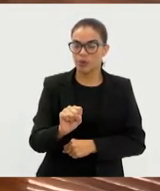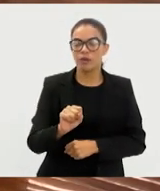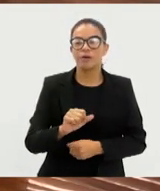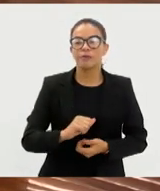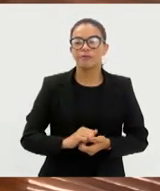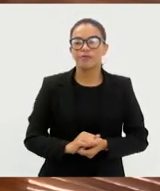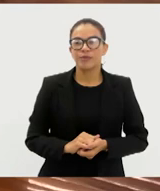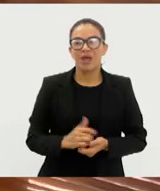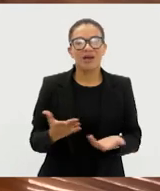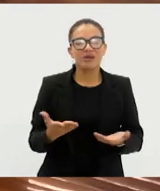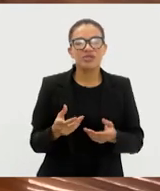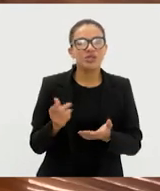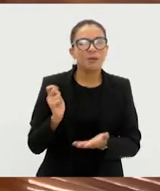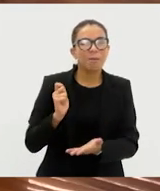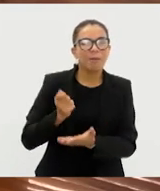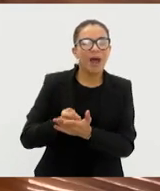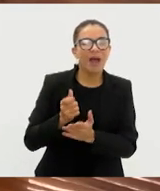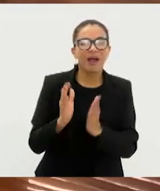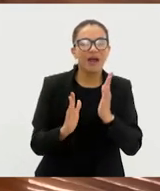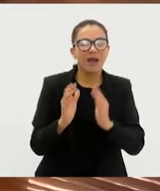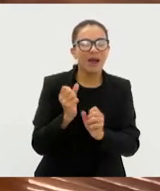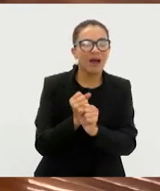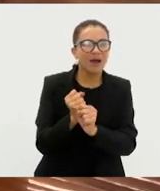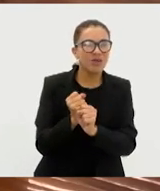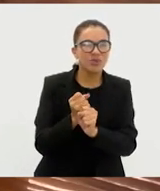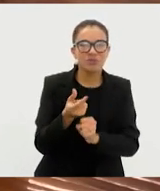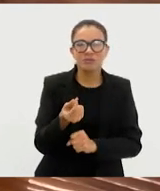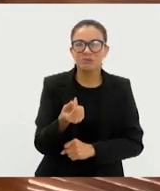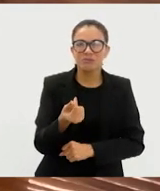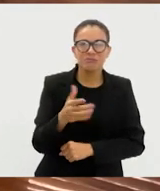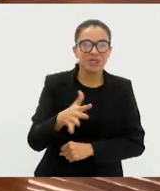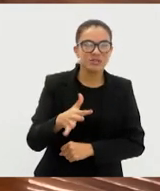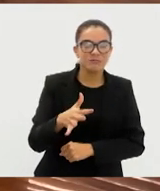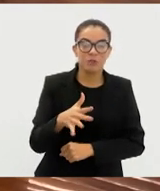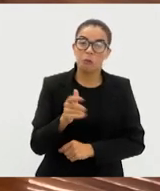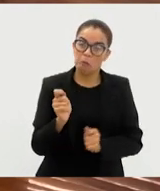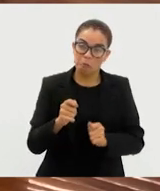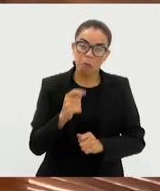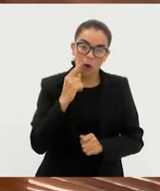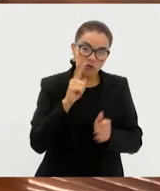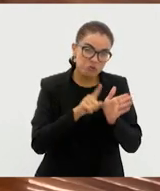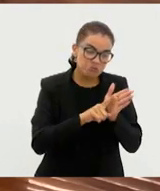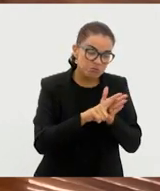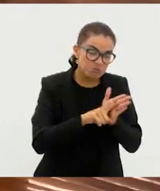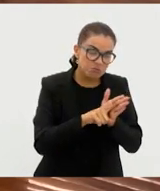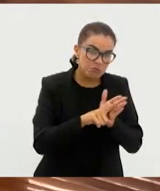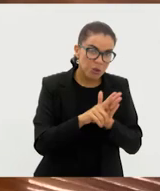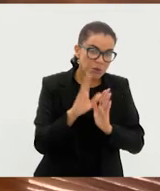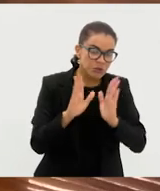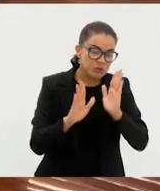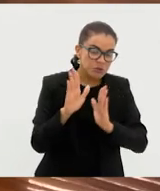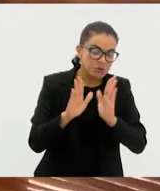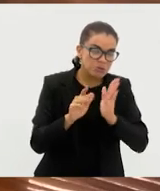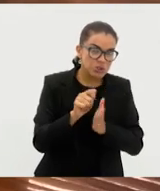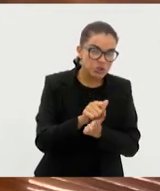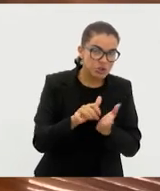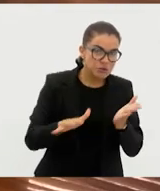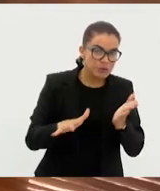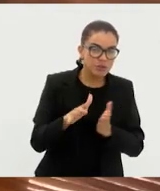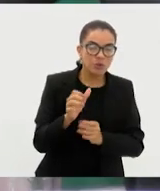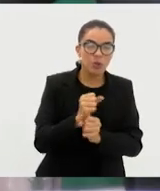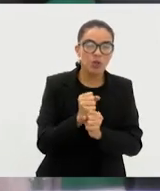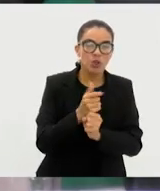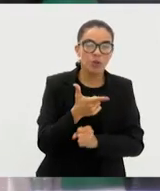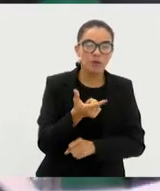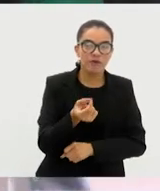2028. A gente está pagando mais ou menos quanto por ano dessas securitizações? Posso conferir quanto está previsto para despesas de 2024,